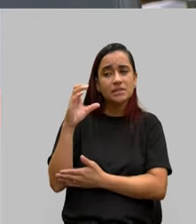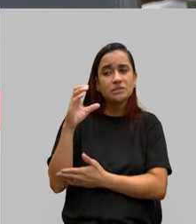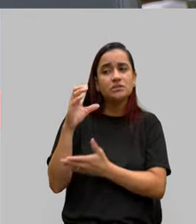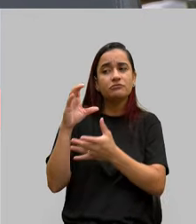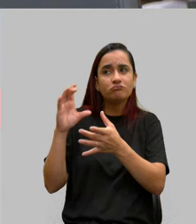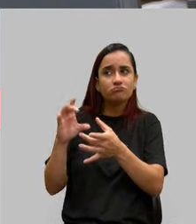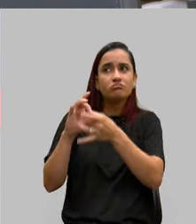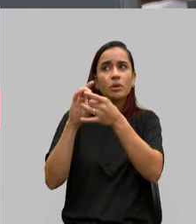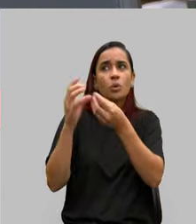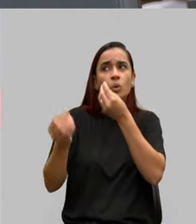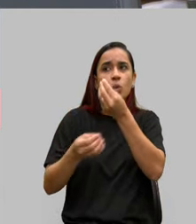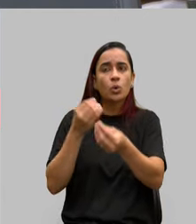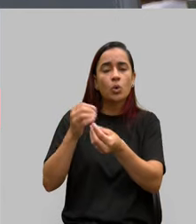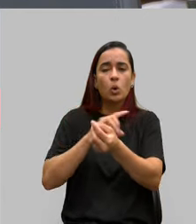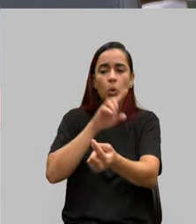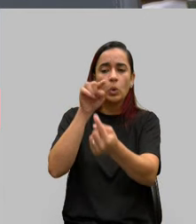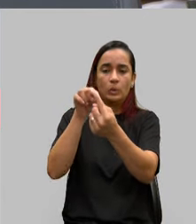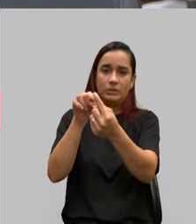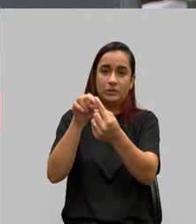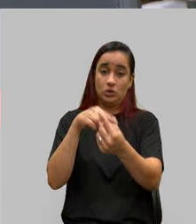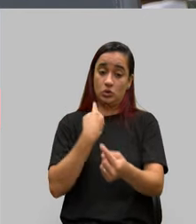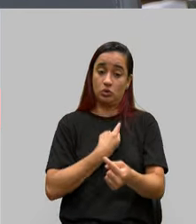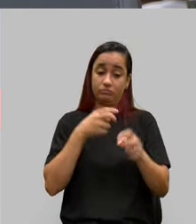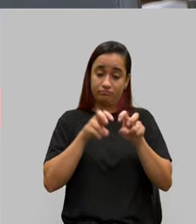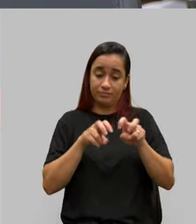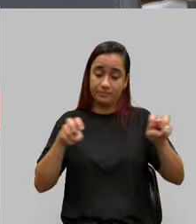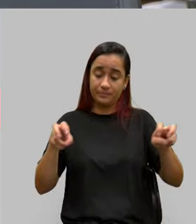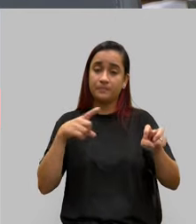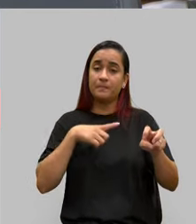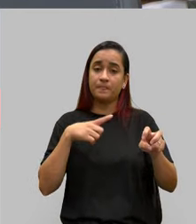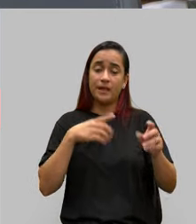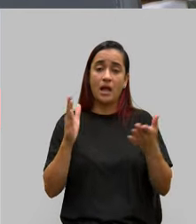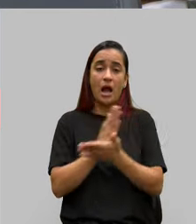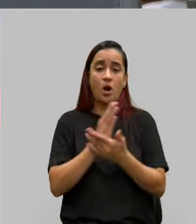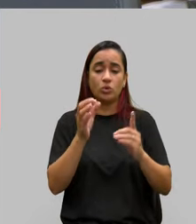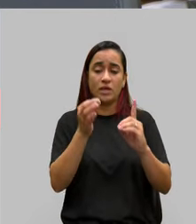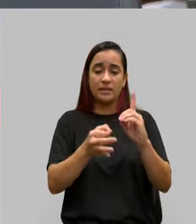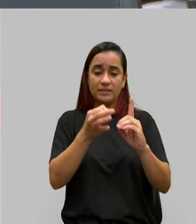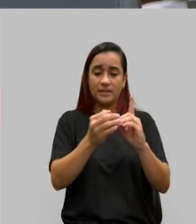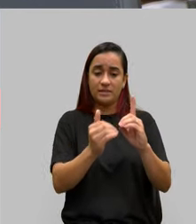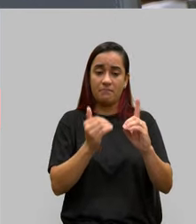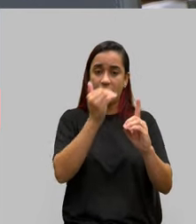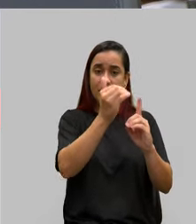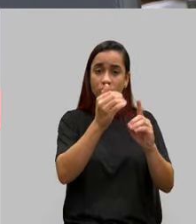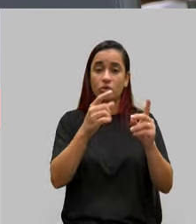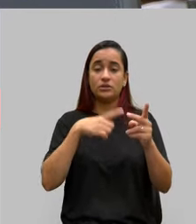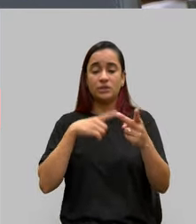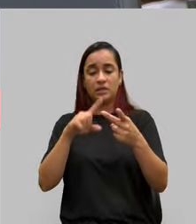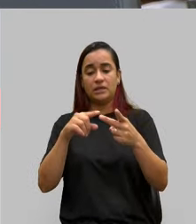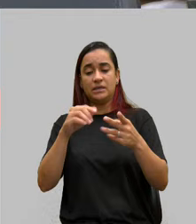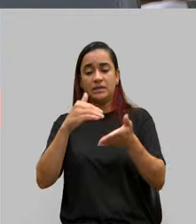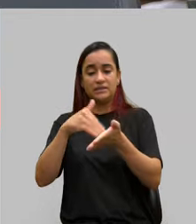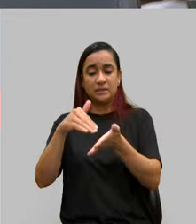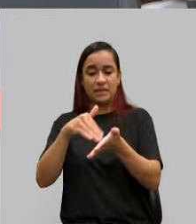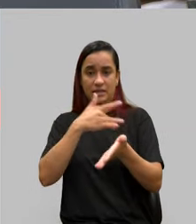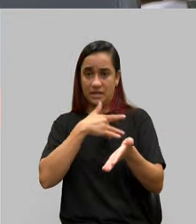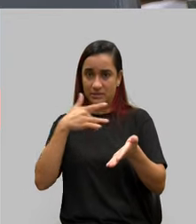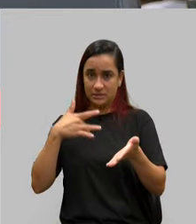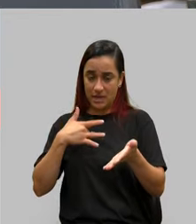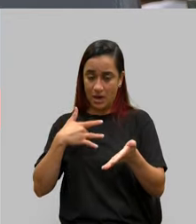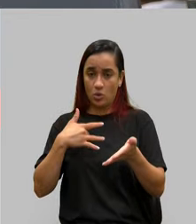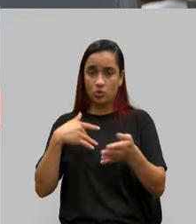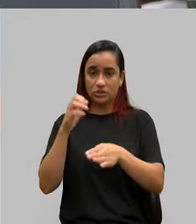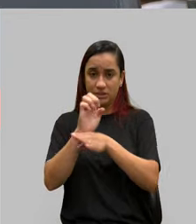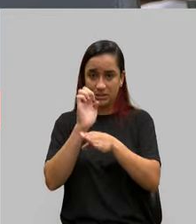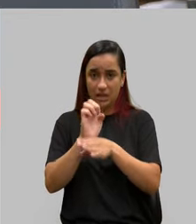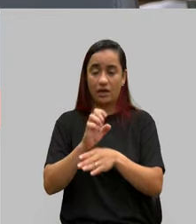motte estamos aqui nessa mesa com desembargadores com a Secretaria de Saúde do Estado com promotores